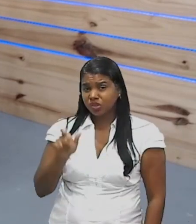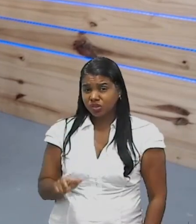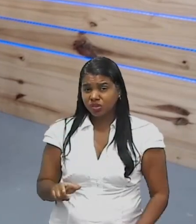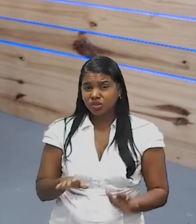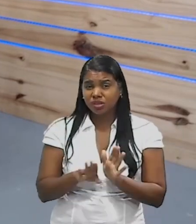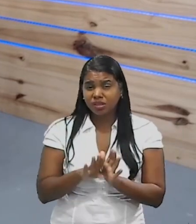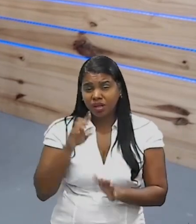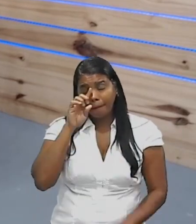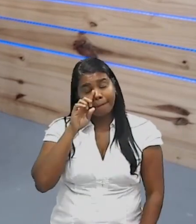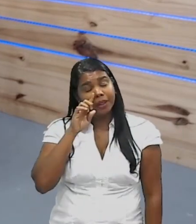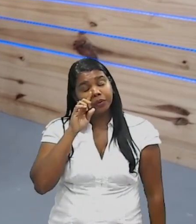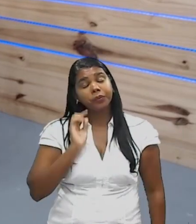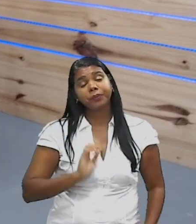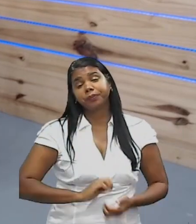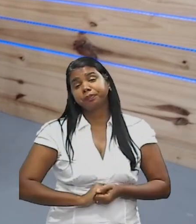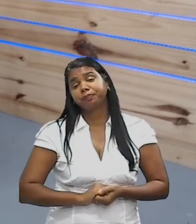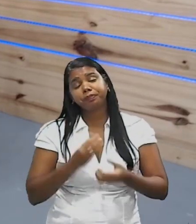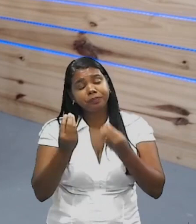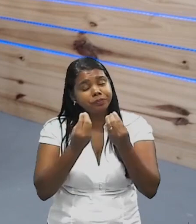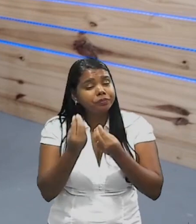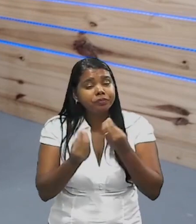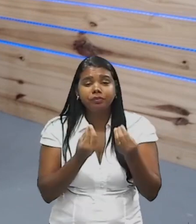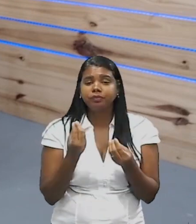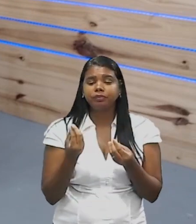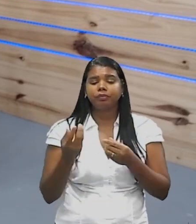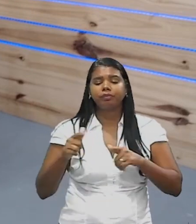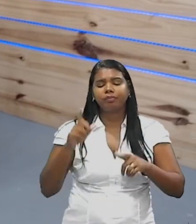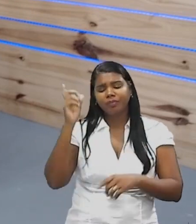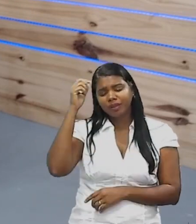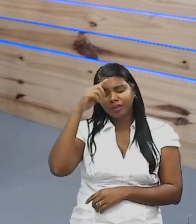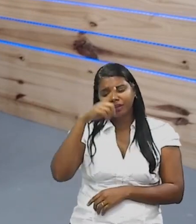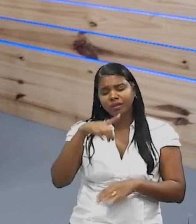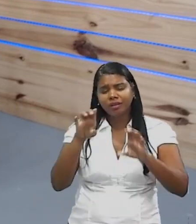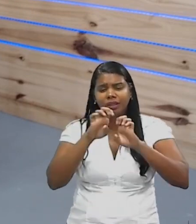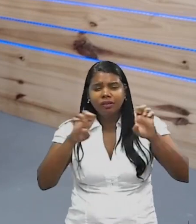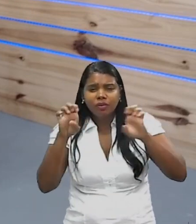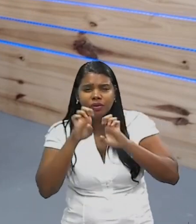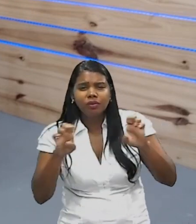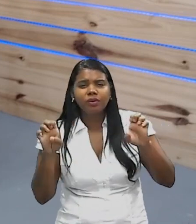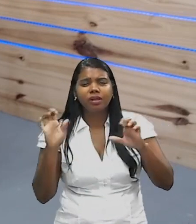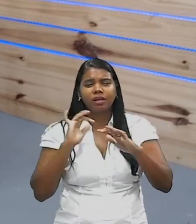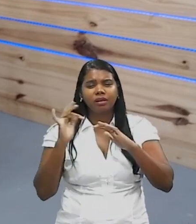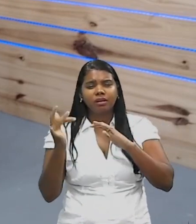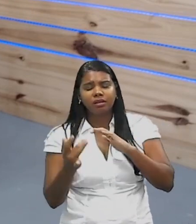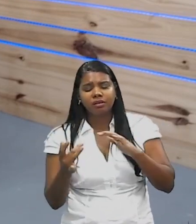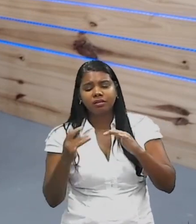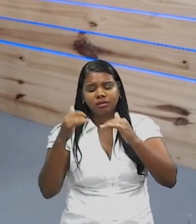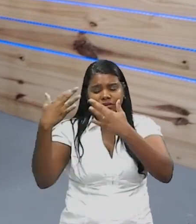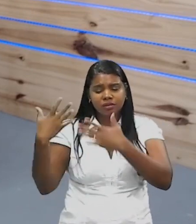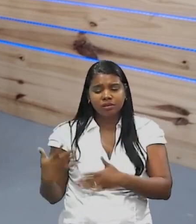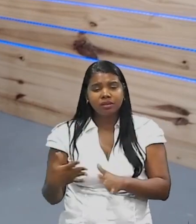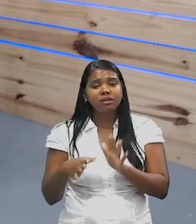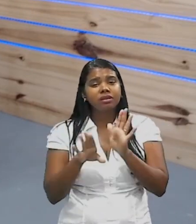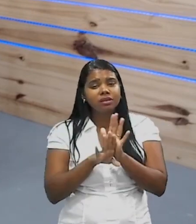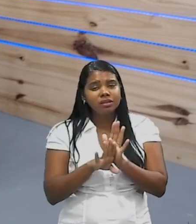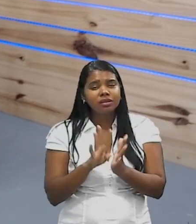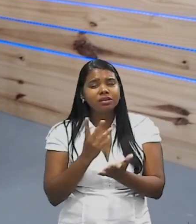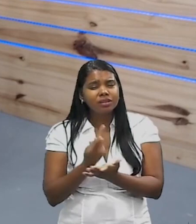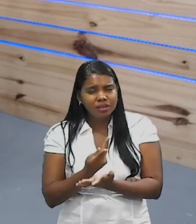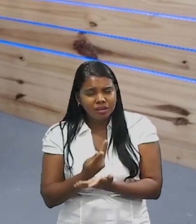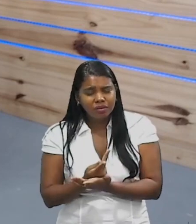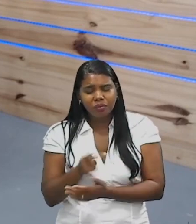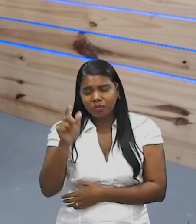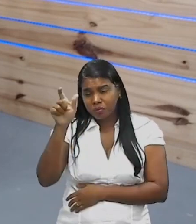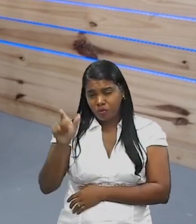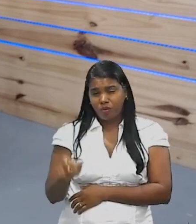muito perigoso, né? Então, às vezes, por maior trabalho de marketing que a empresa faça, chega uma não conformidade, né, uma falha externa para o